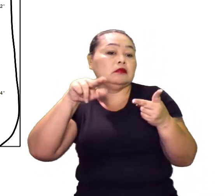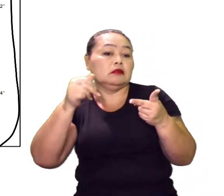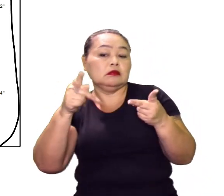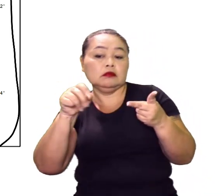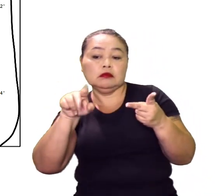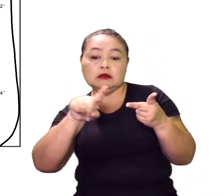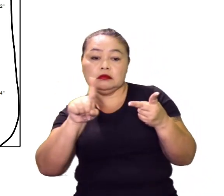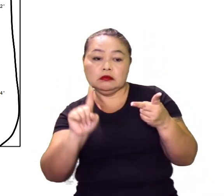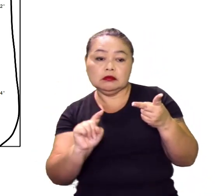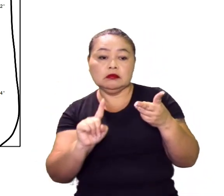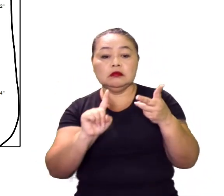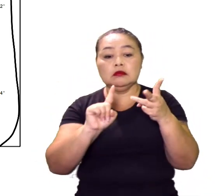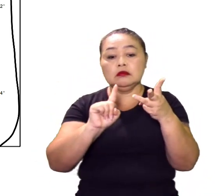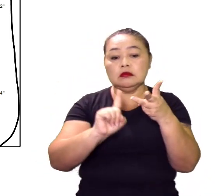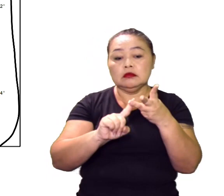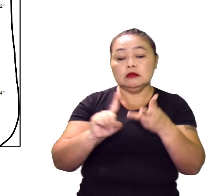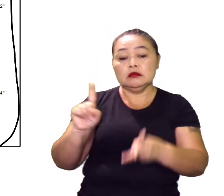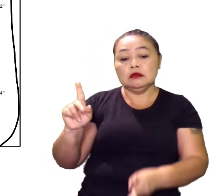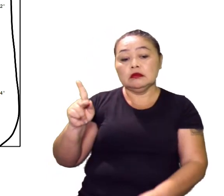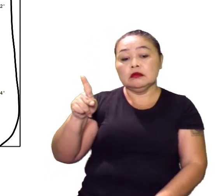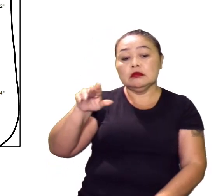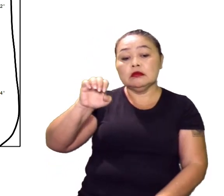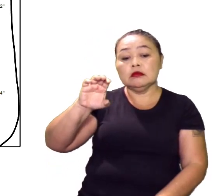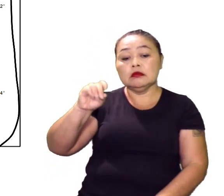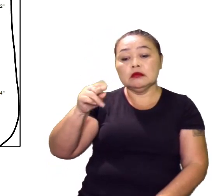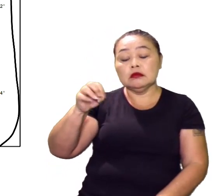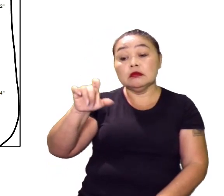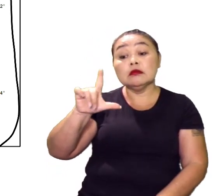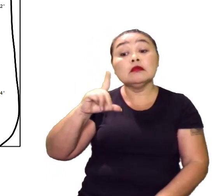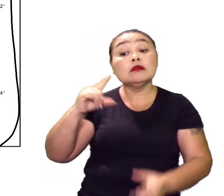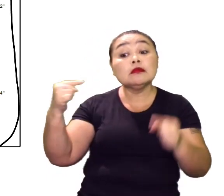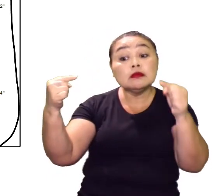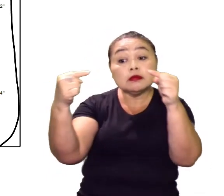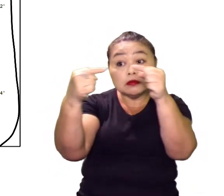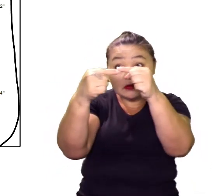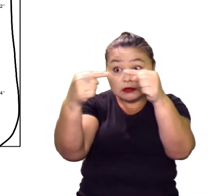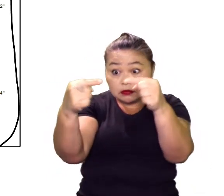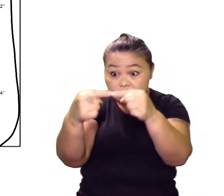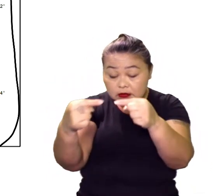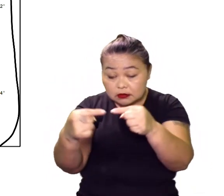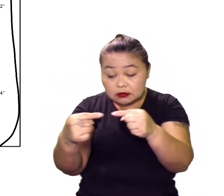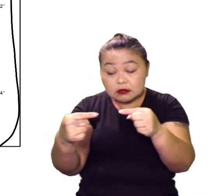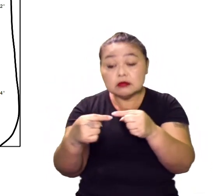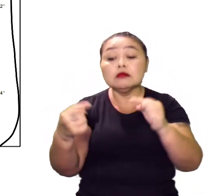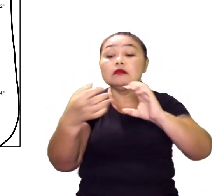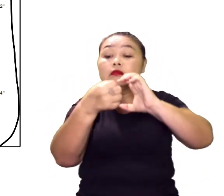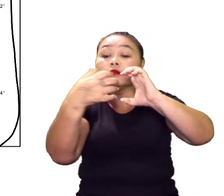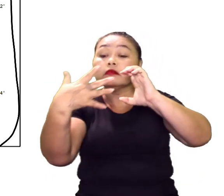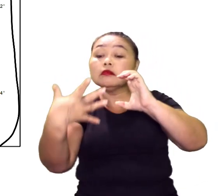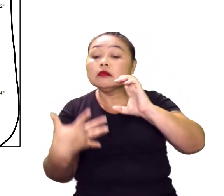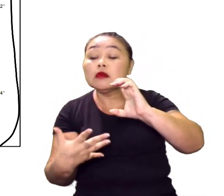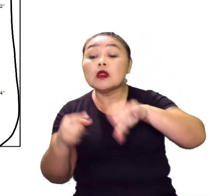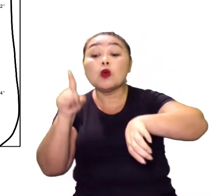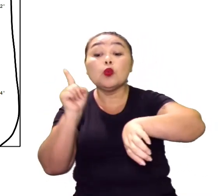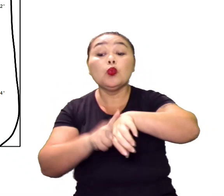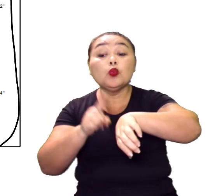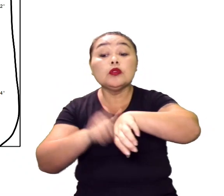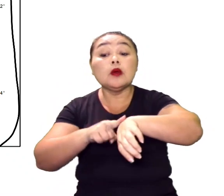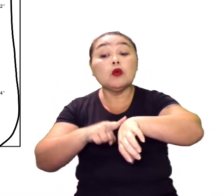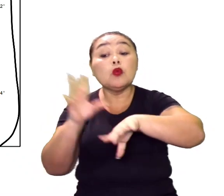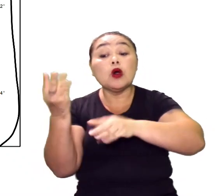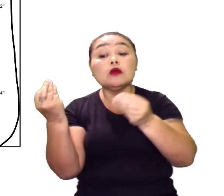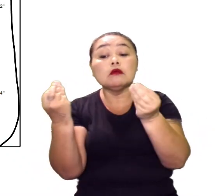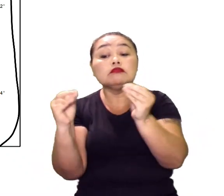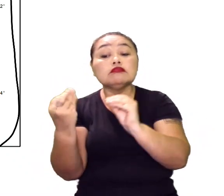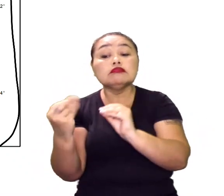o paleoproterozoico, tem a ver com a característica de quando ele foi formado, começou a ser formado exatamente